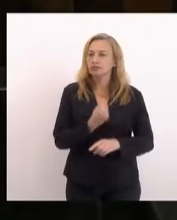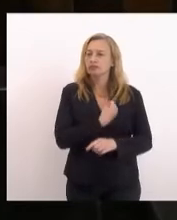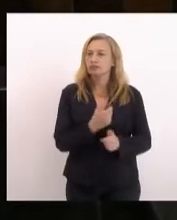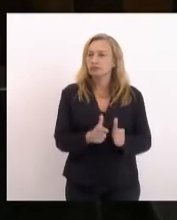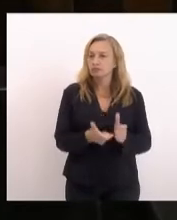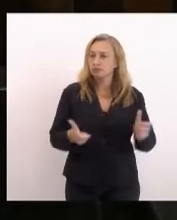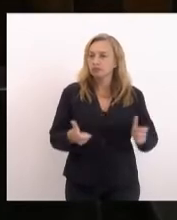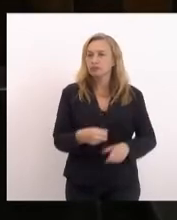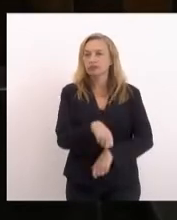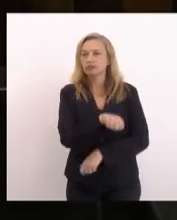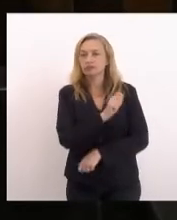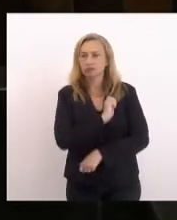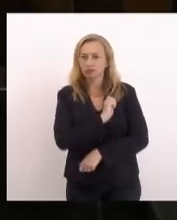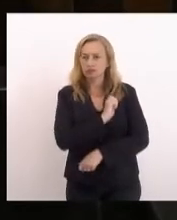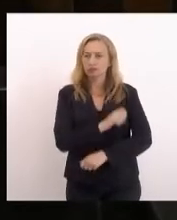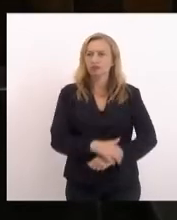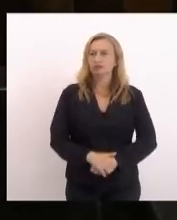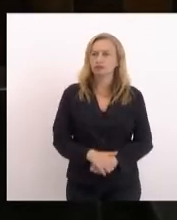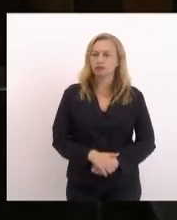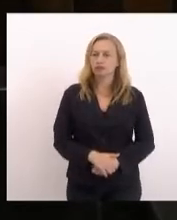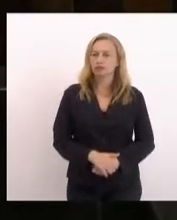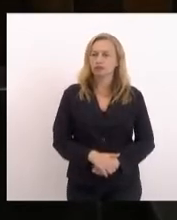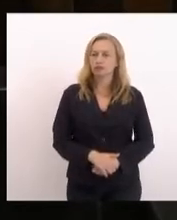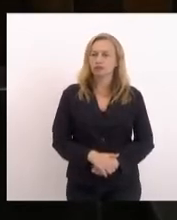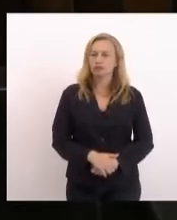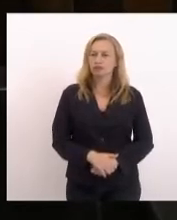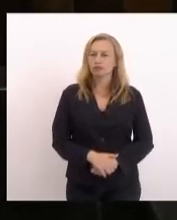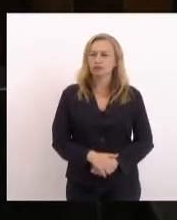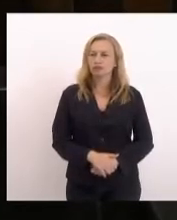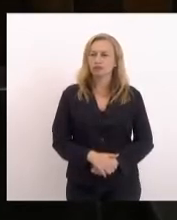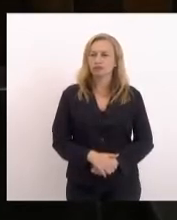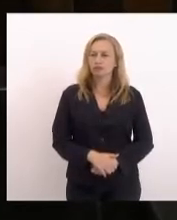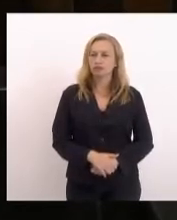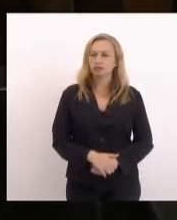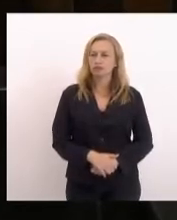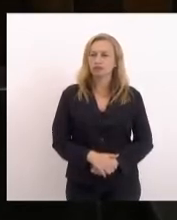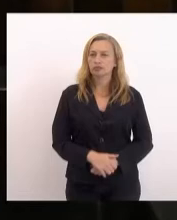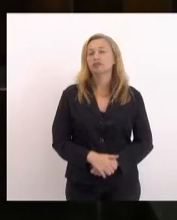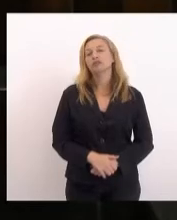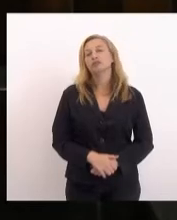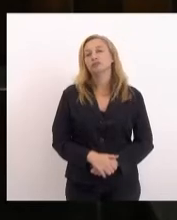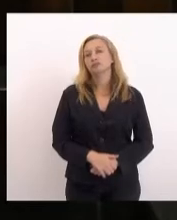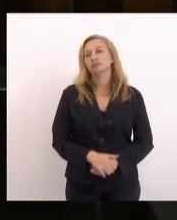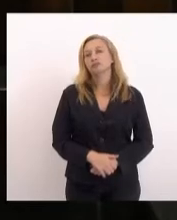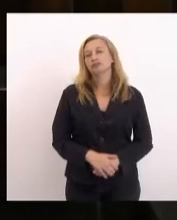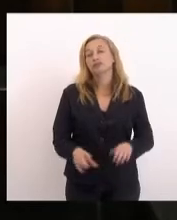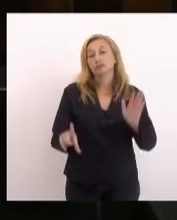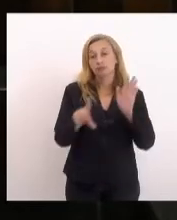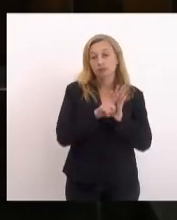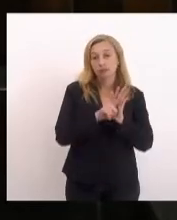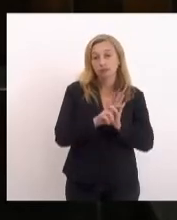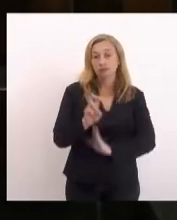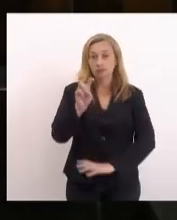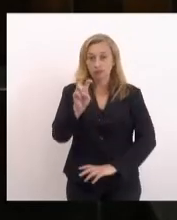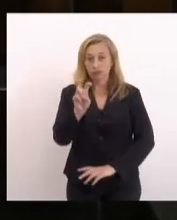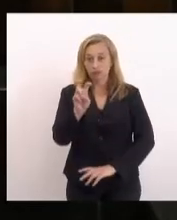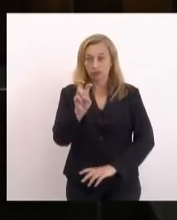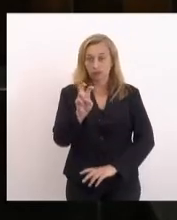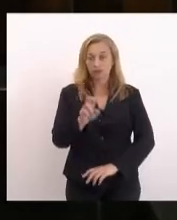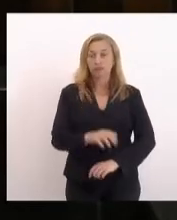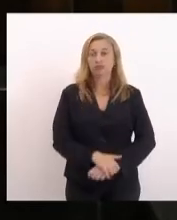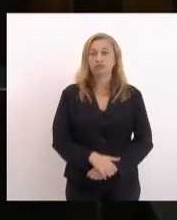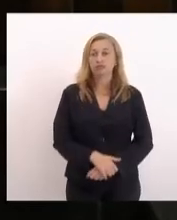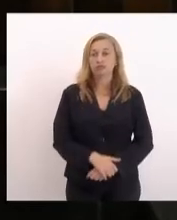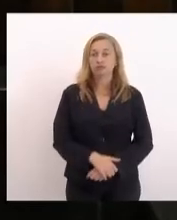aumento de receita considerável, quer seja na legislação das cinco leis, e aí estou